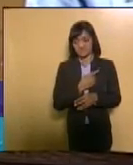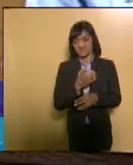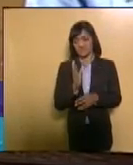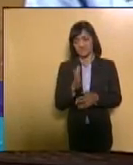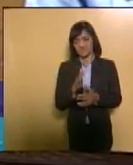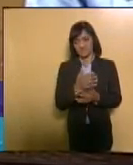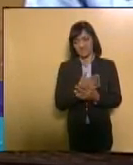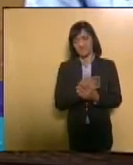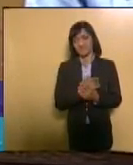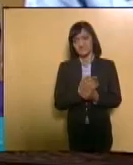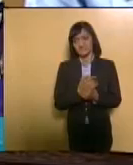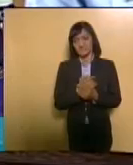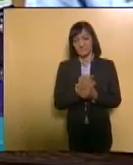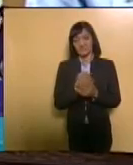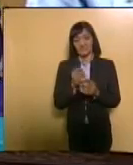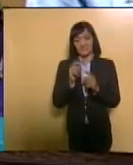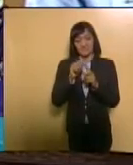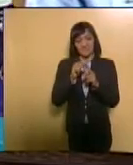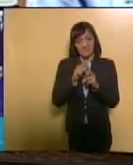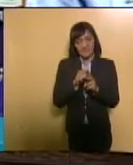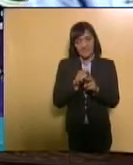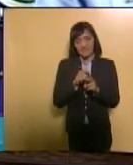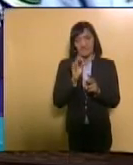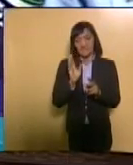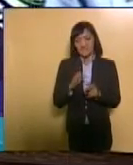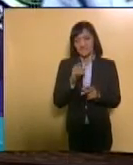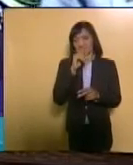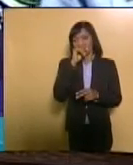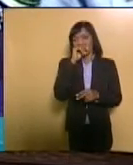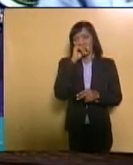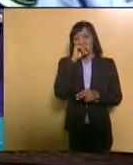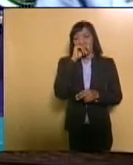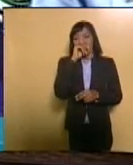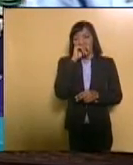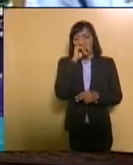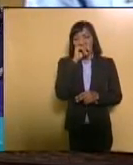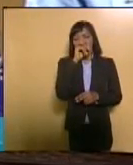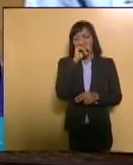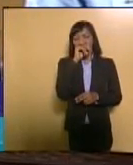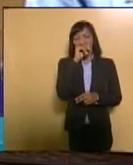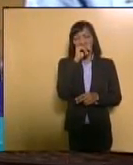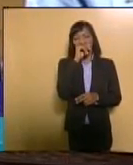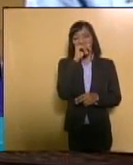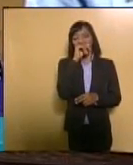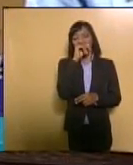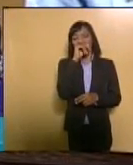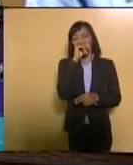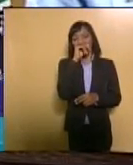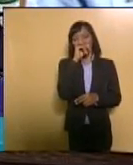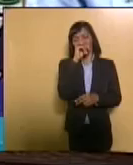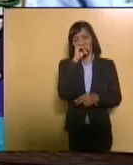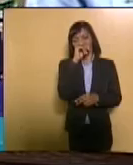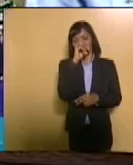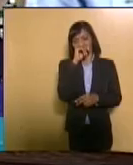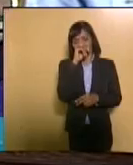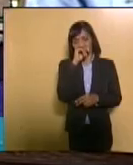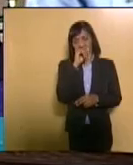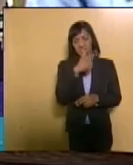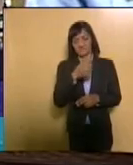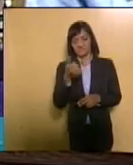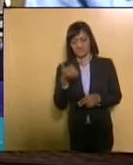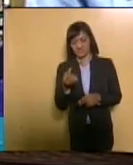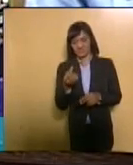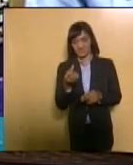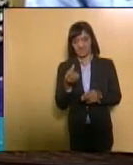comparando os primeiros meses o primeiro semestre de 2016 com primiro semestre de 2017 de de